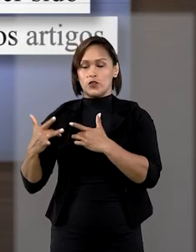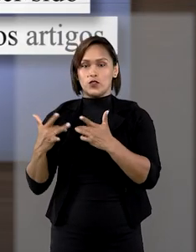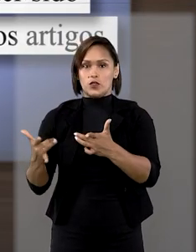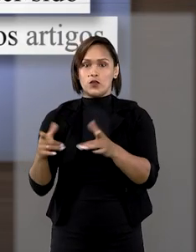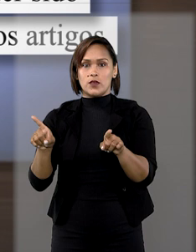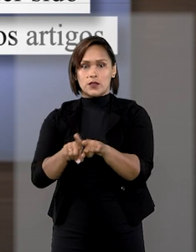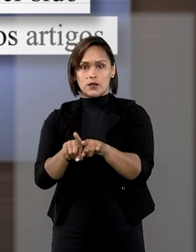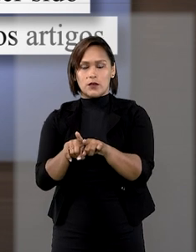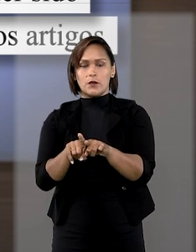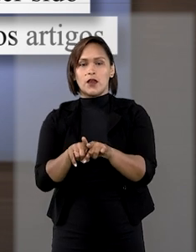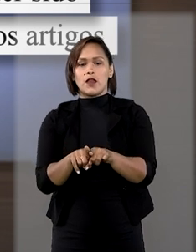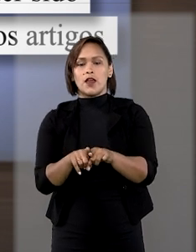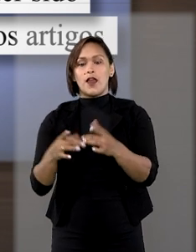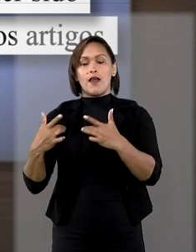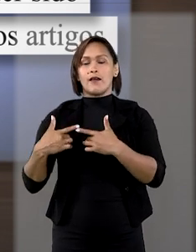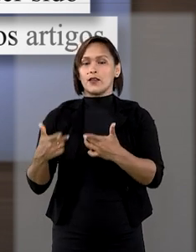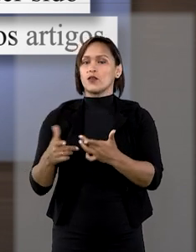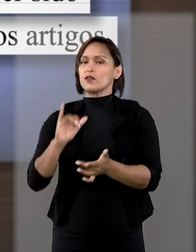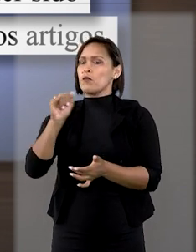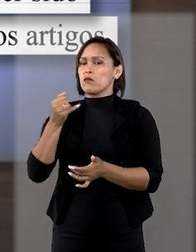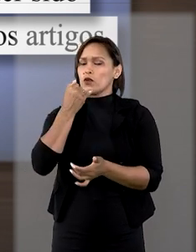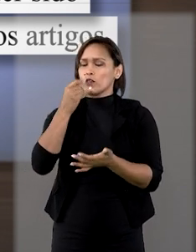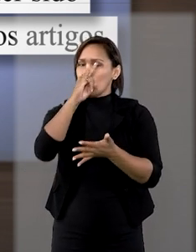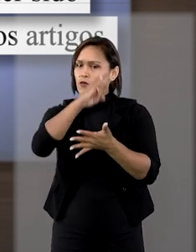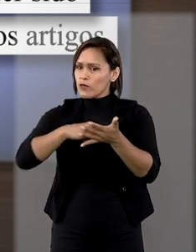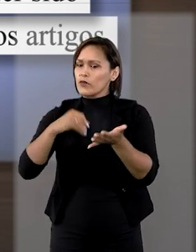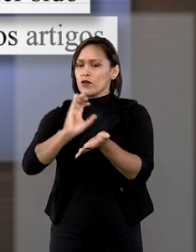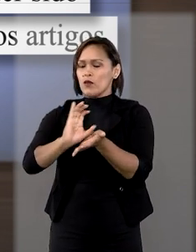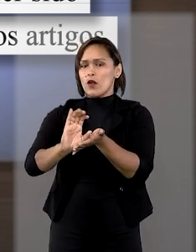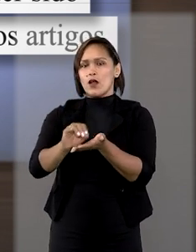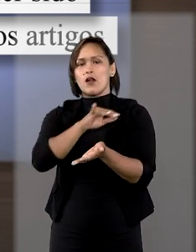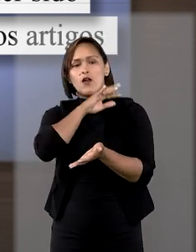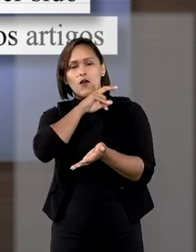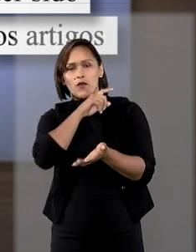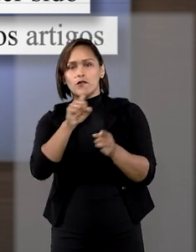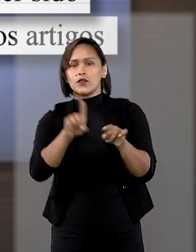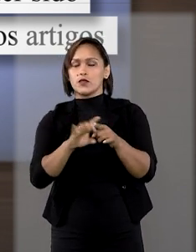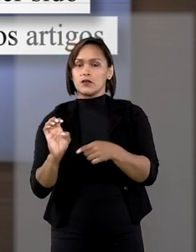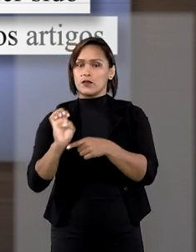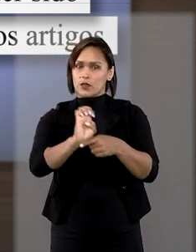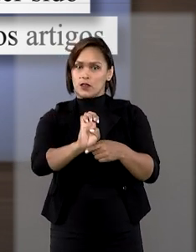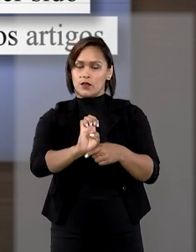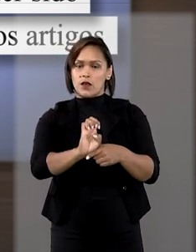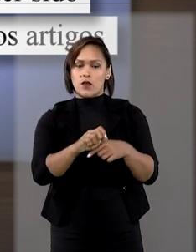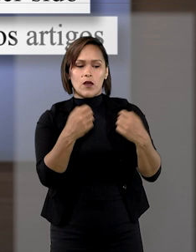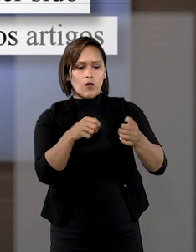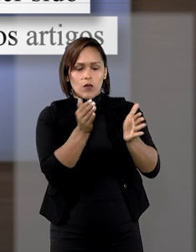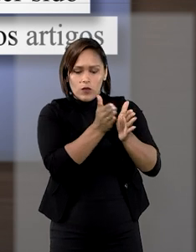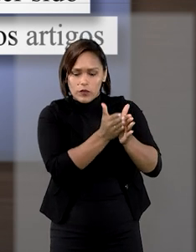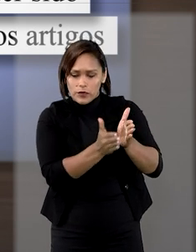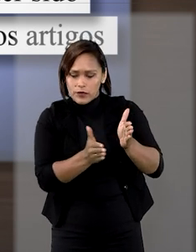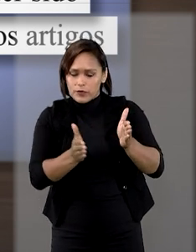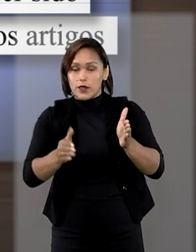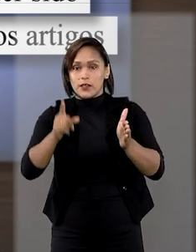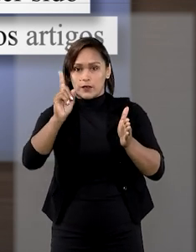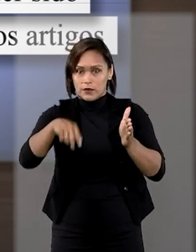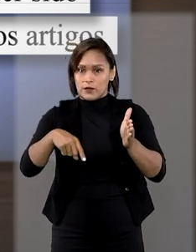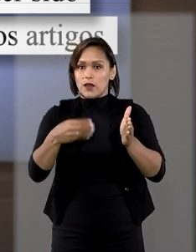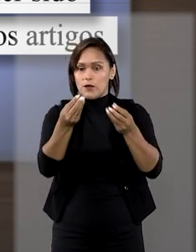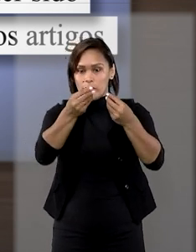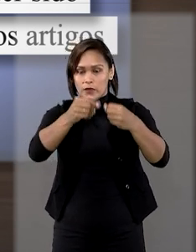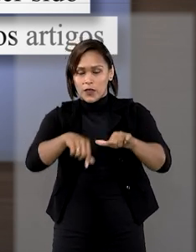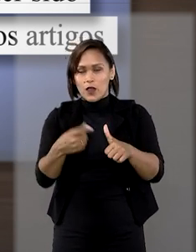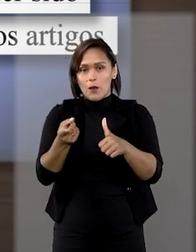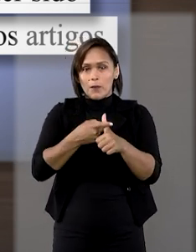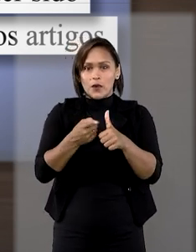doação, referente à doação não oportunamente declarada pelo contribuinte ao fisco estadual, a contagem do prazo decadencial